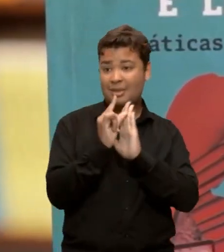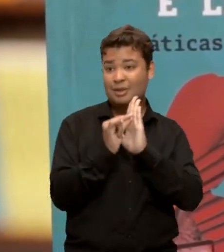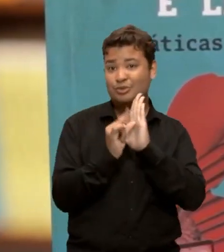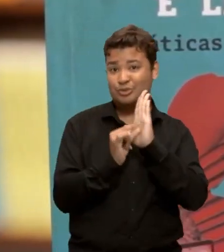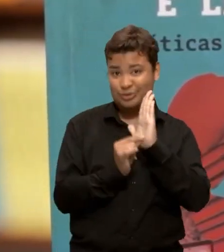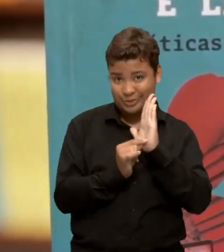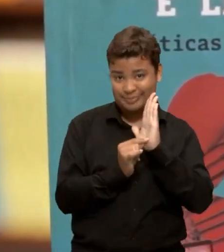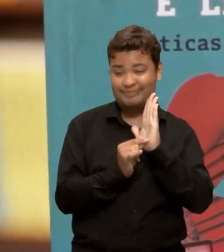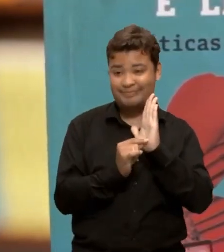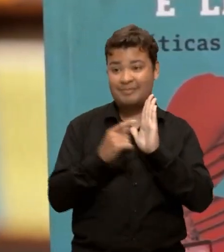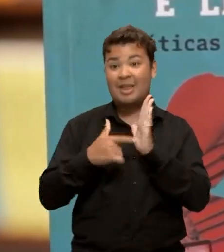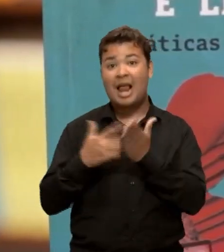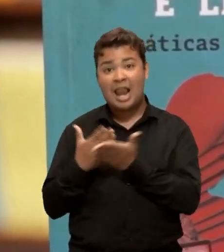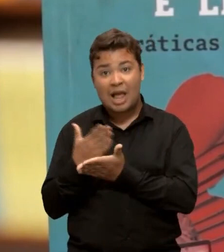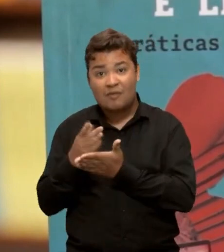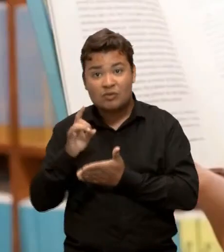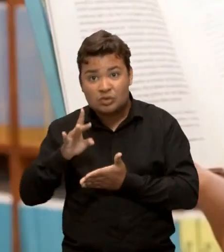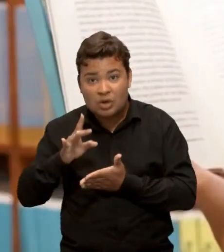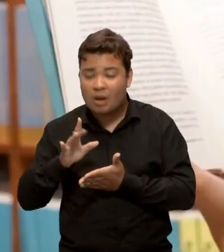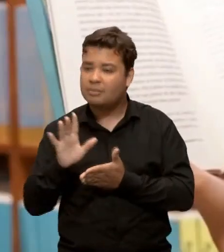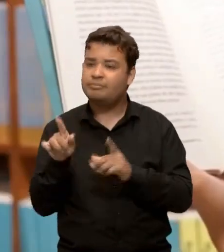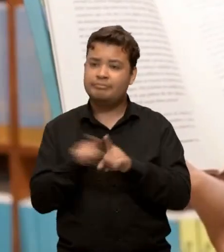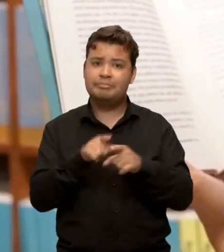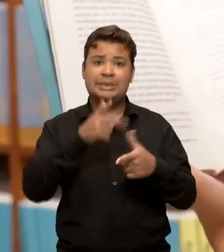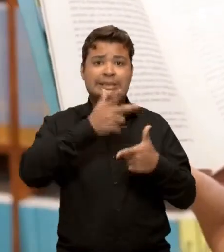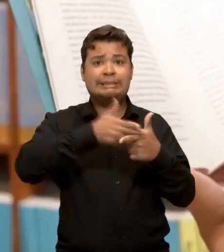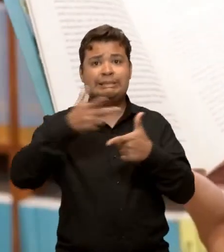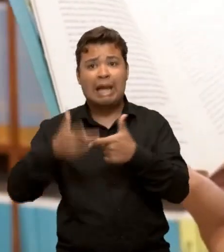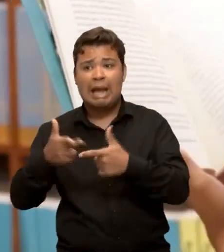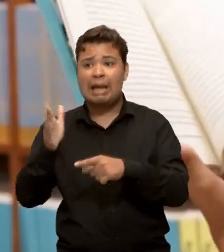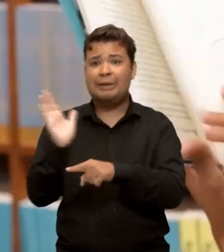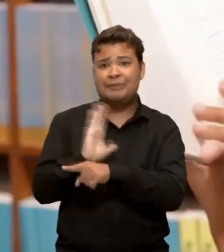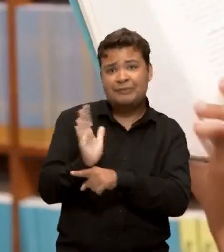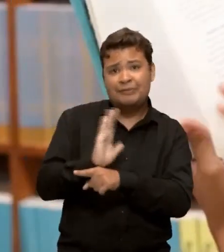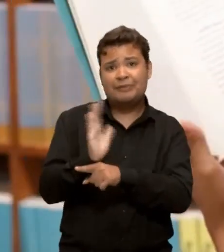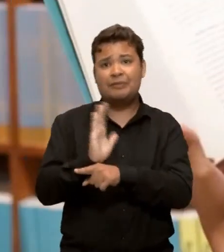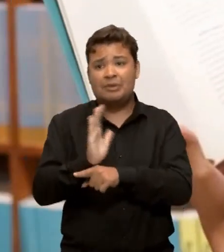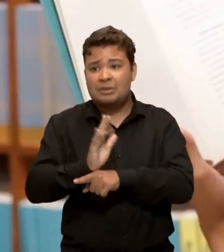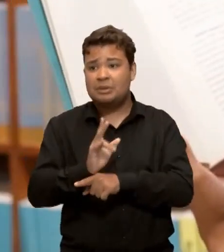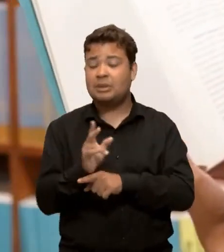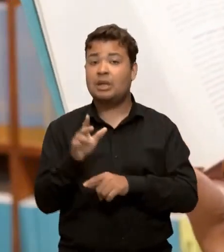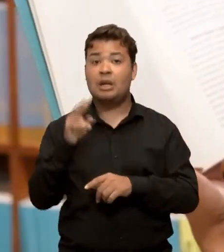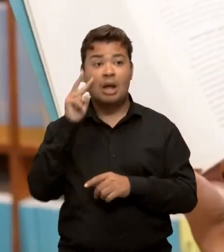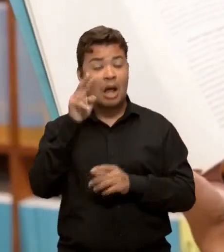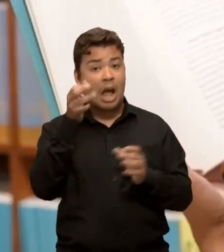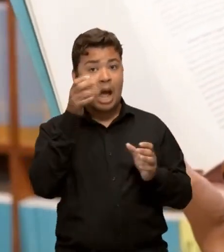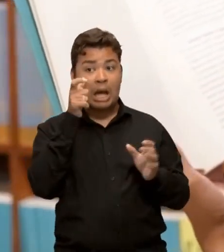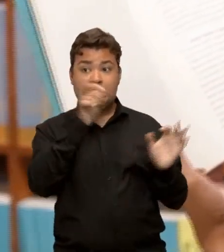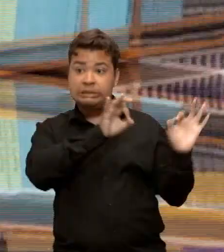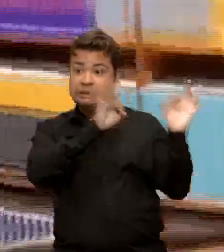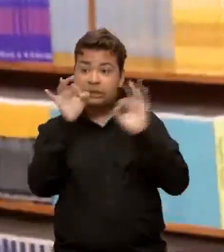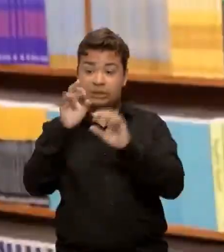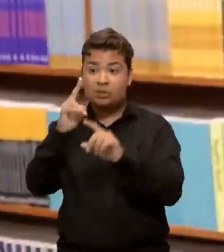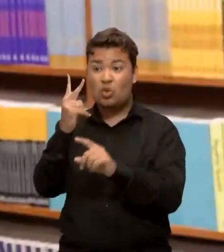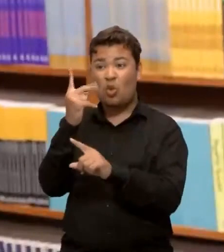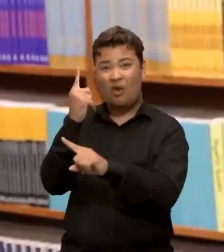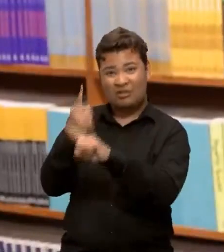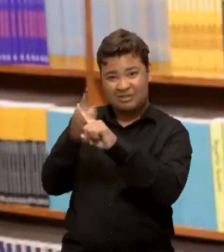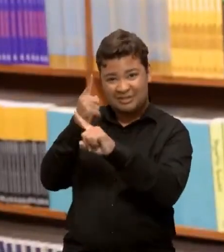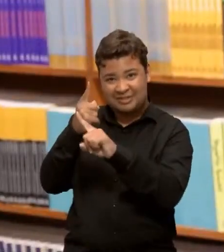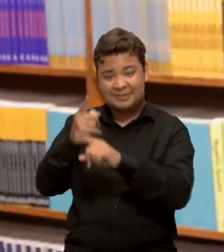com os livros, mas também com as séries e os filmes, olhados no dobro da velocidade normal. Para